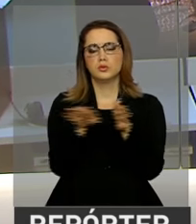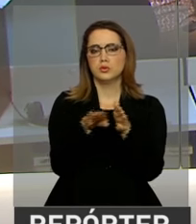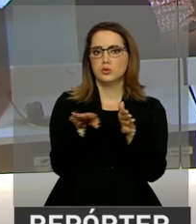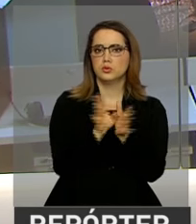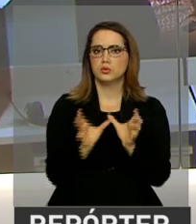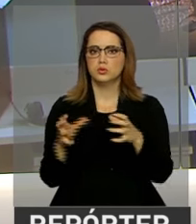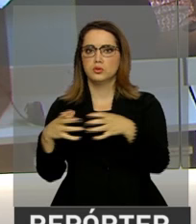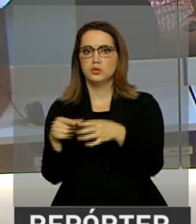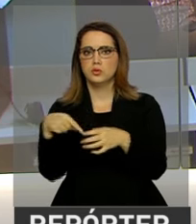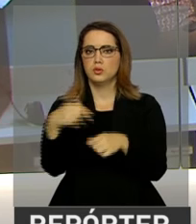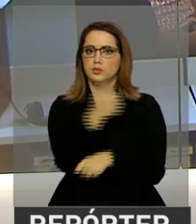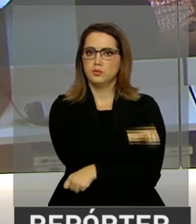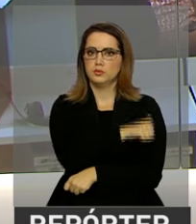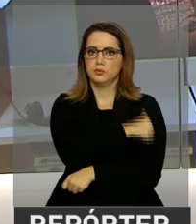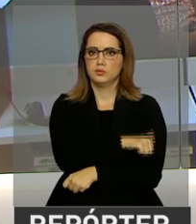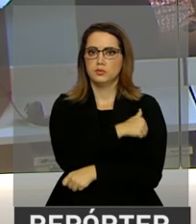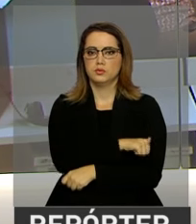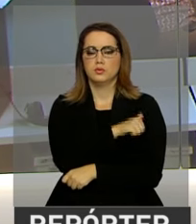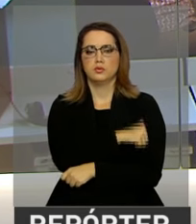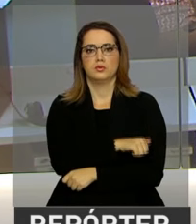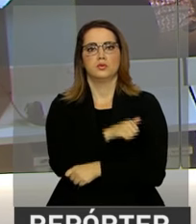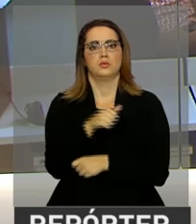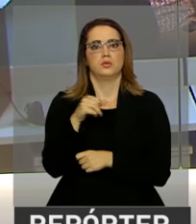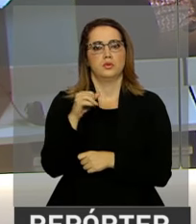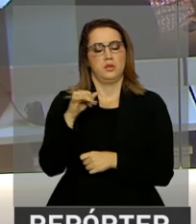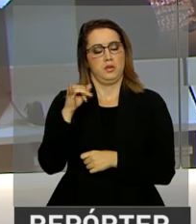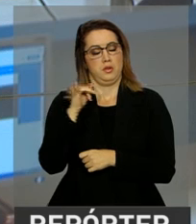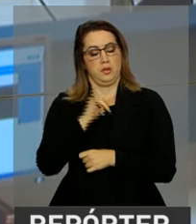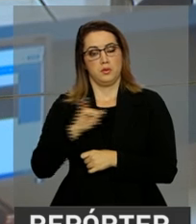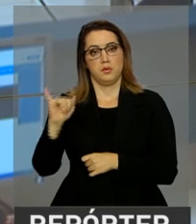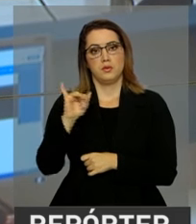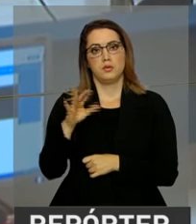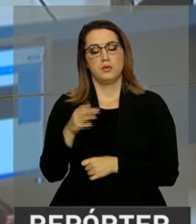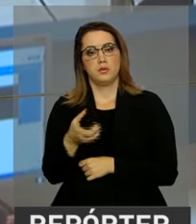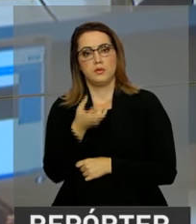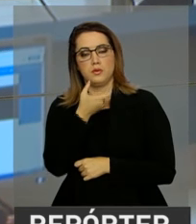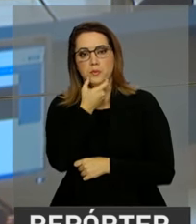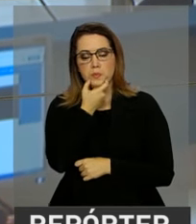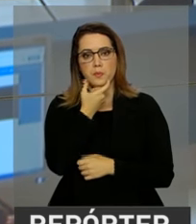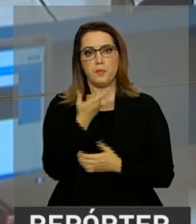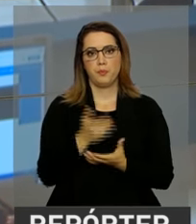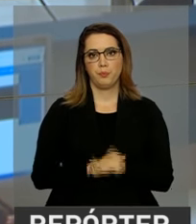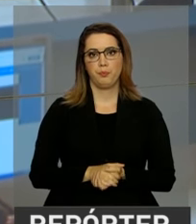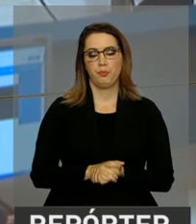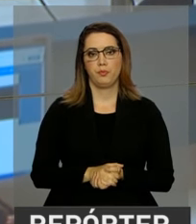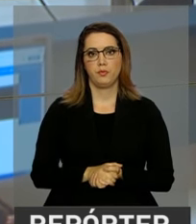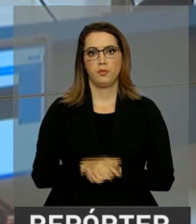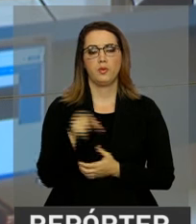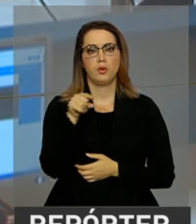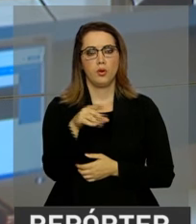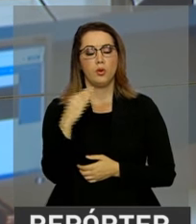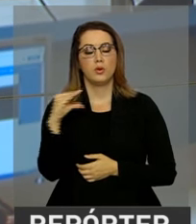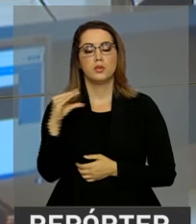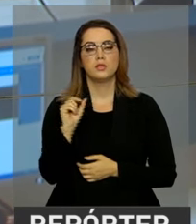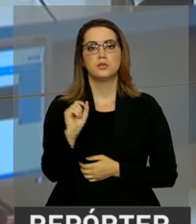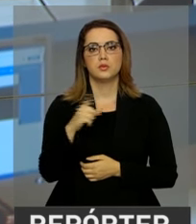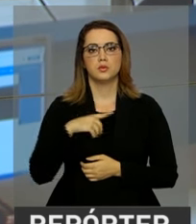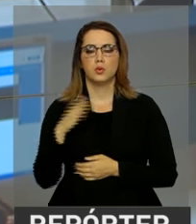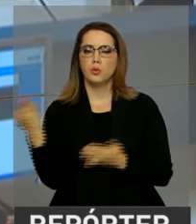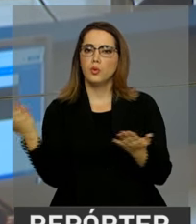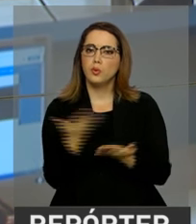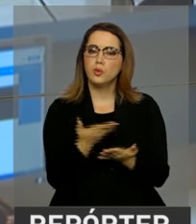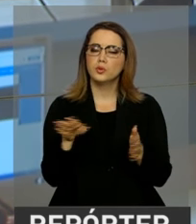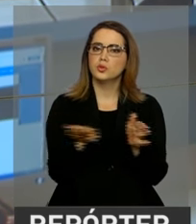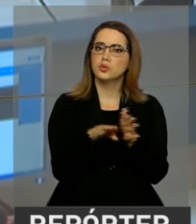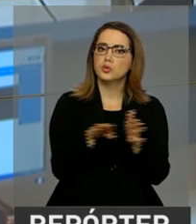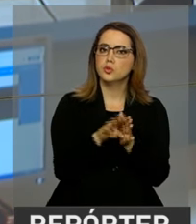cidade maravilhosa hoje são da Itália e do Canadá. E o fogo olímpico chega neste momento na cidade do Rio de Janeiro.